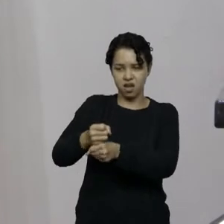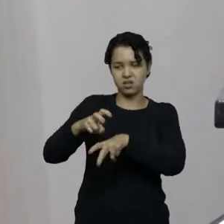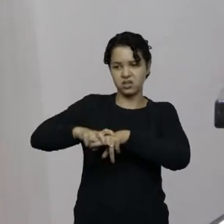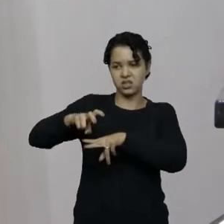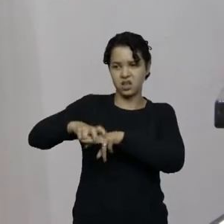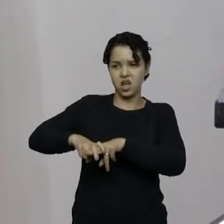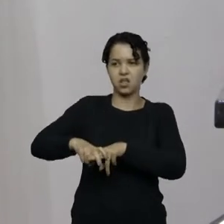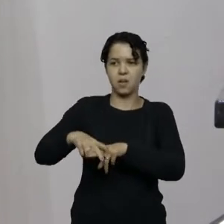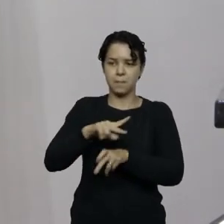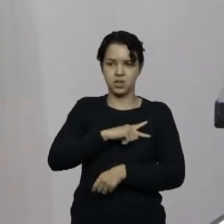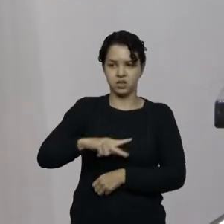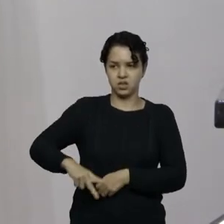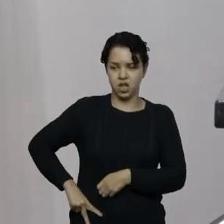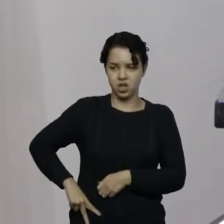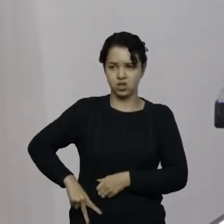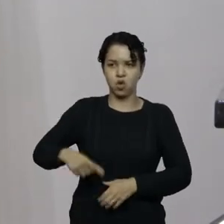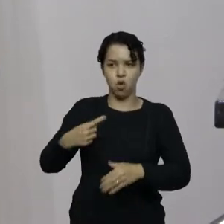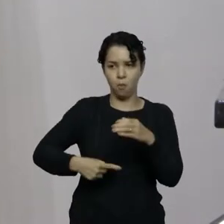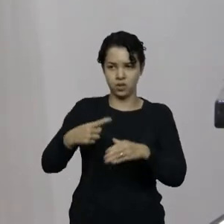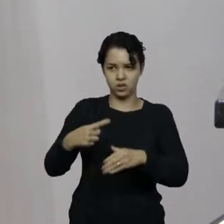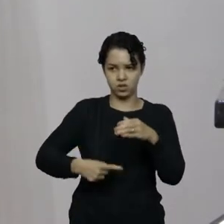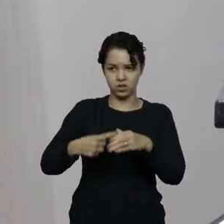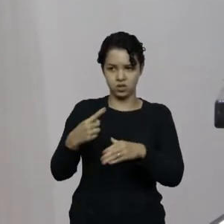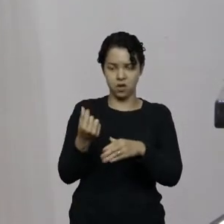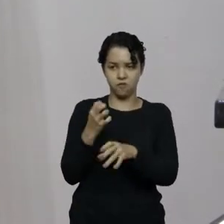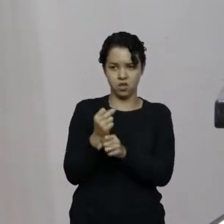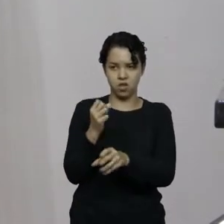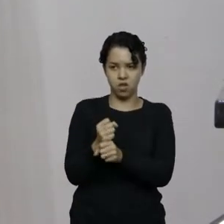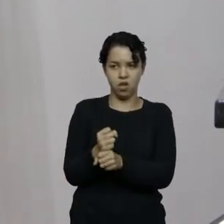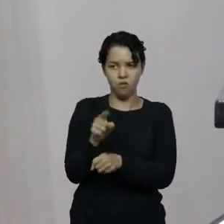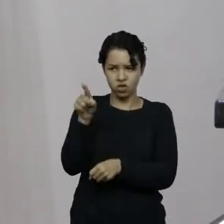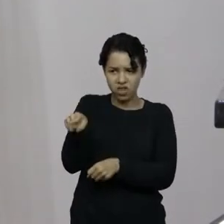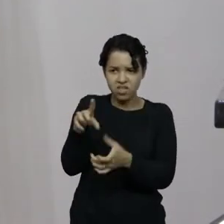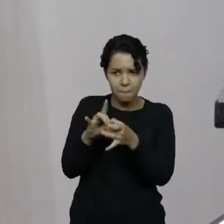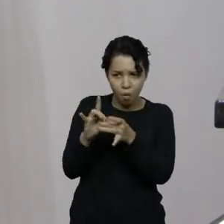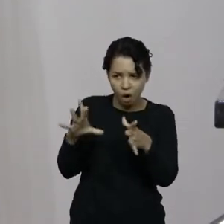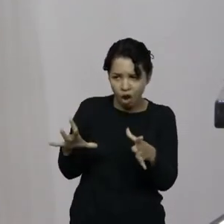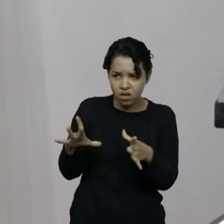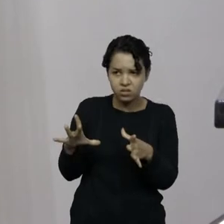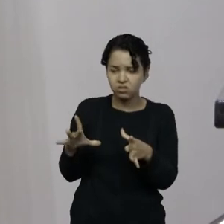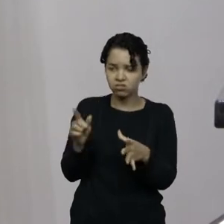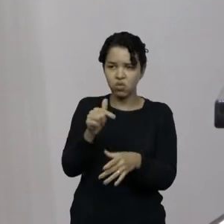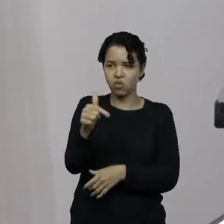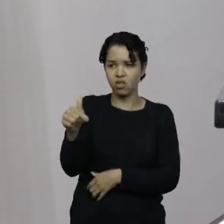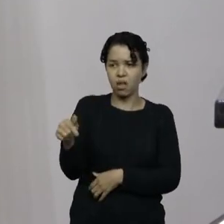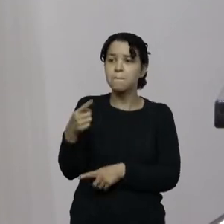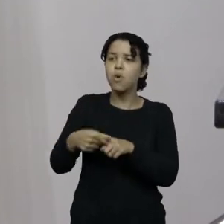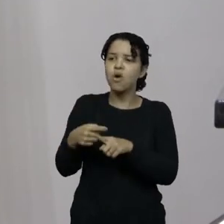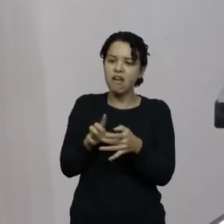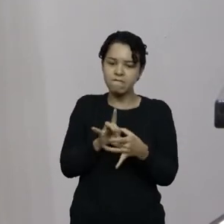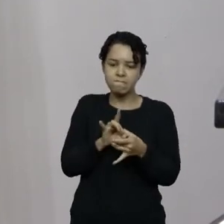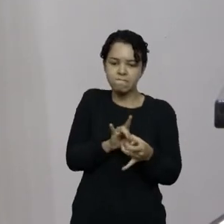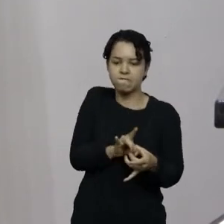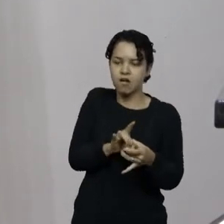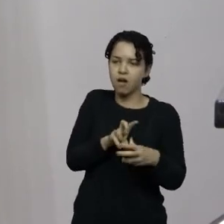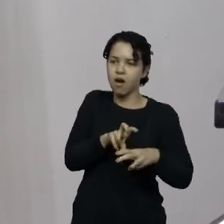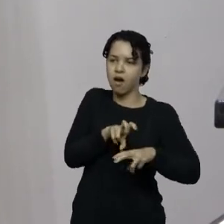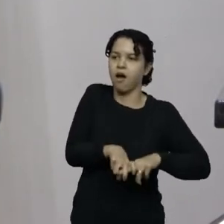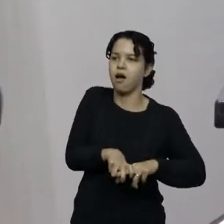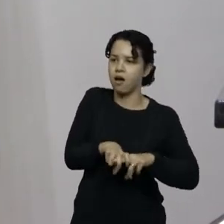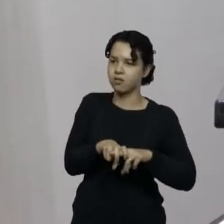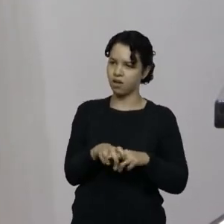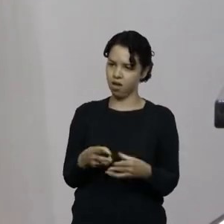cima não é um sujeito democrático porque se prende tanto a essa cadeira porque o Senhor se agora